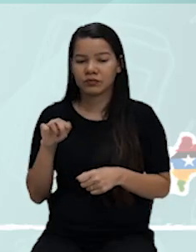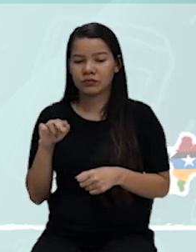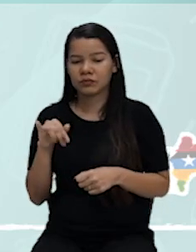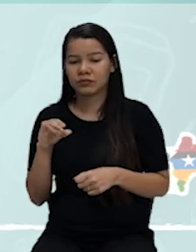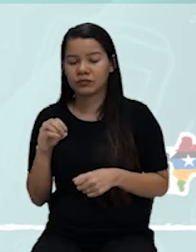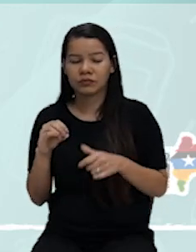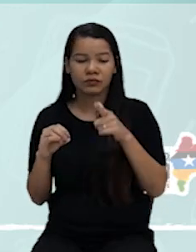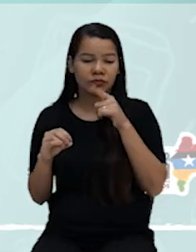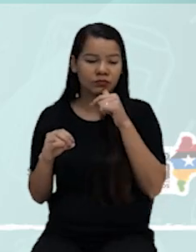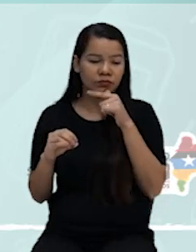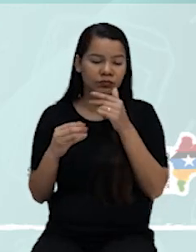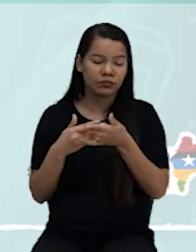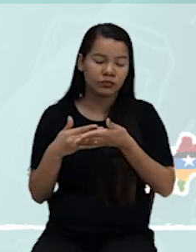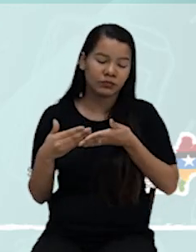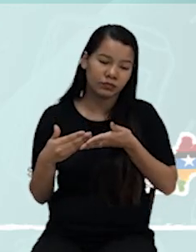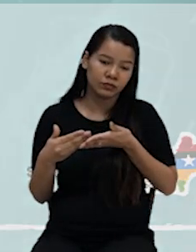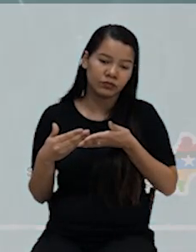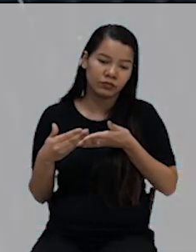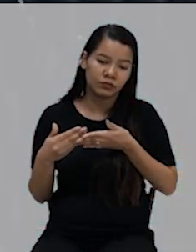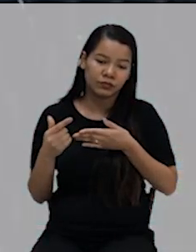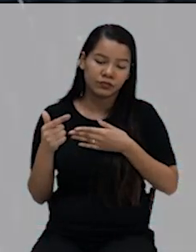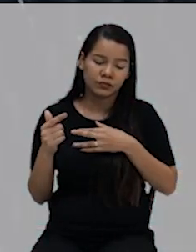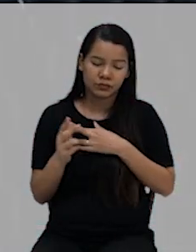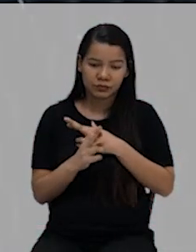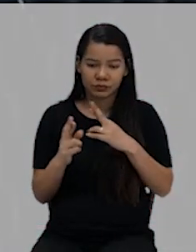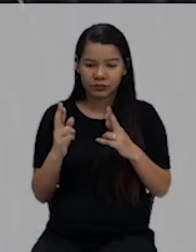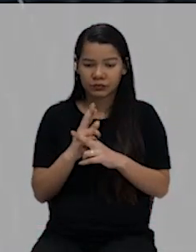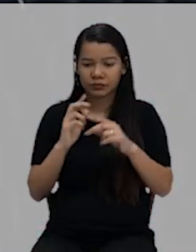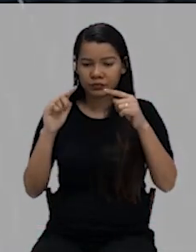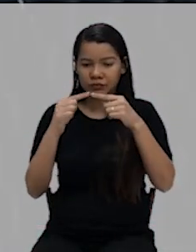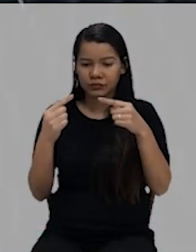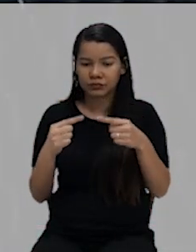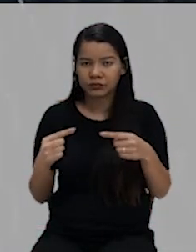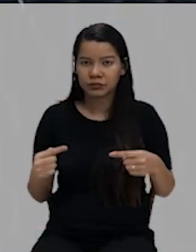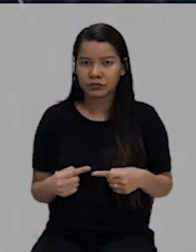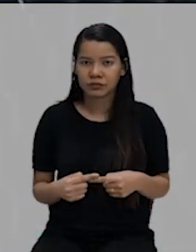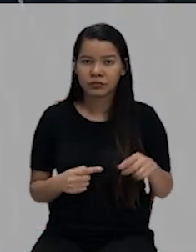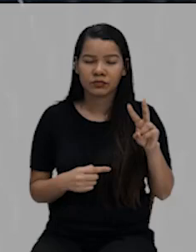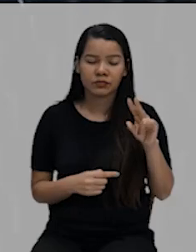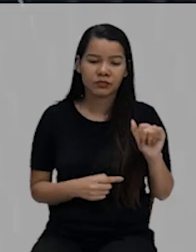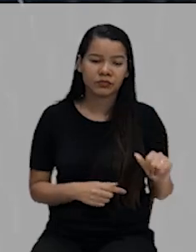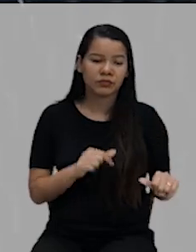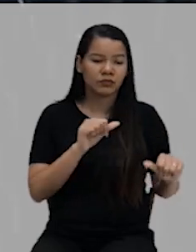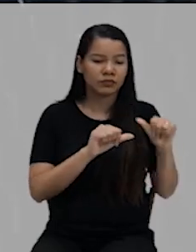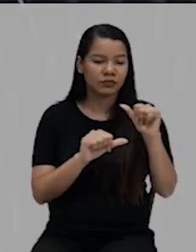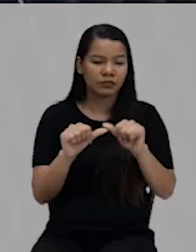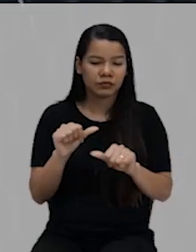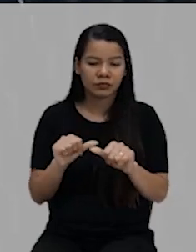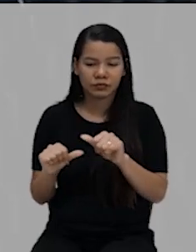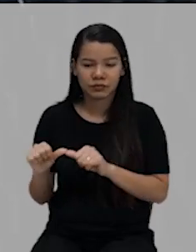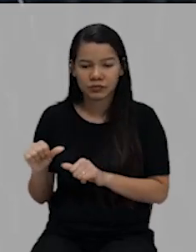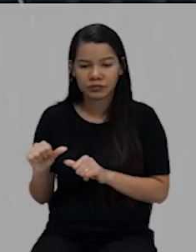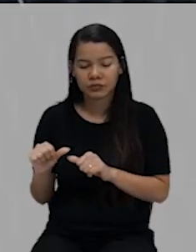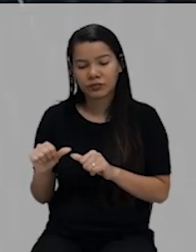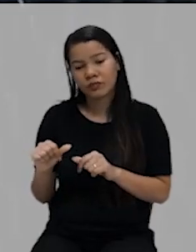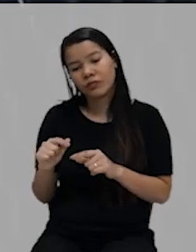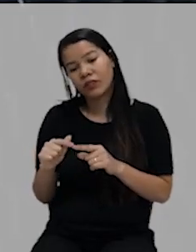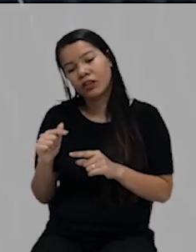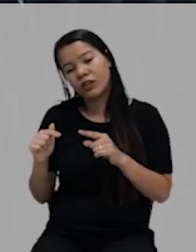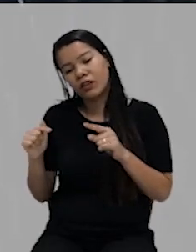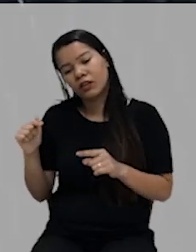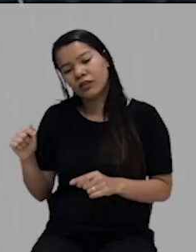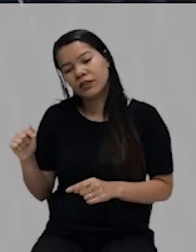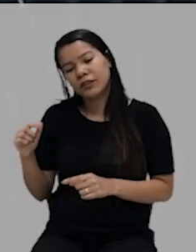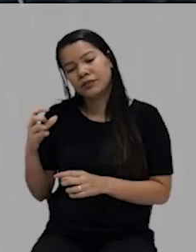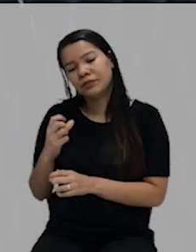certo? Essa combinação, né, vai se transformar em óxido de